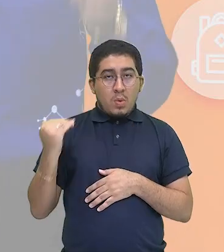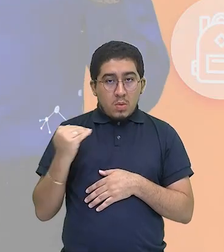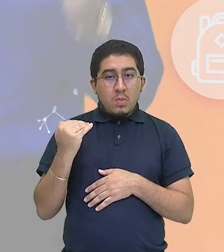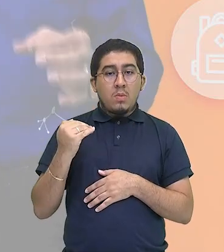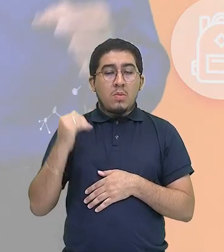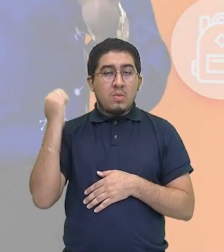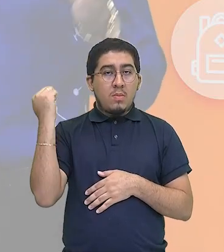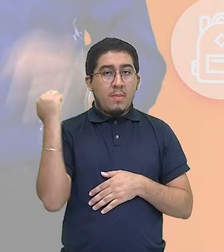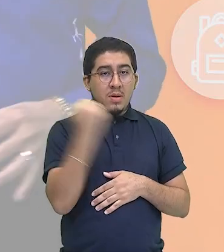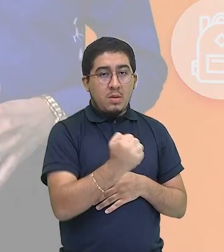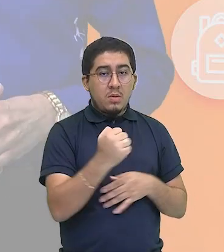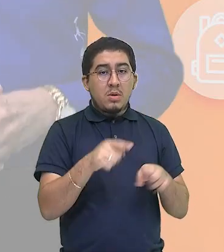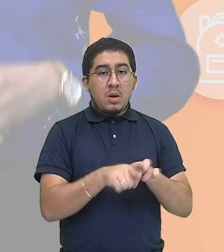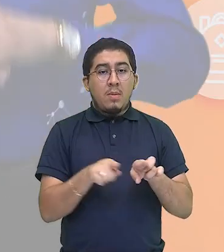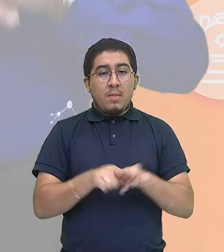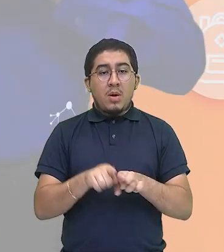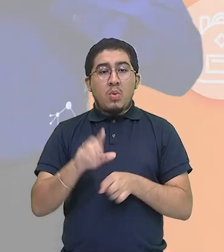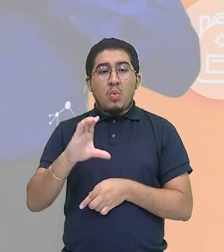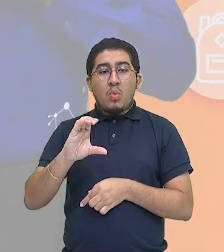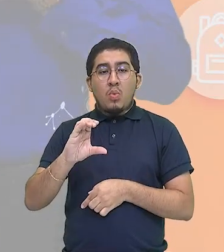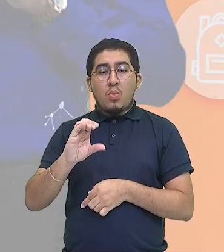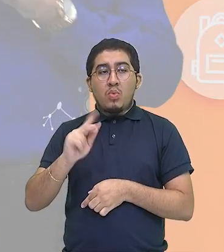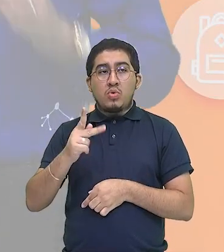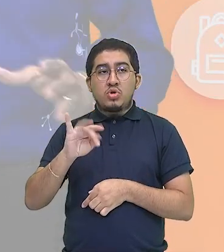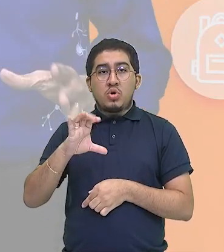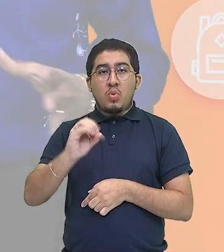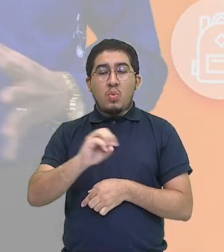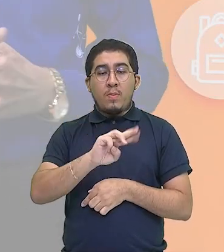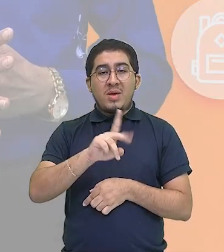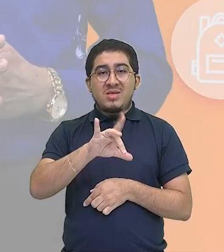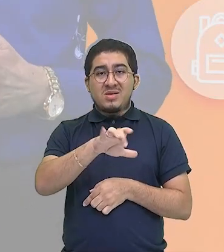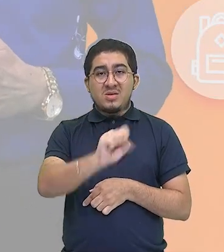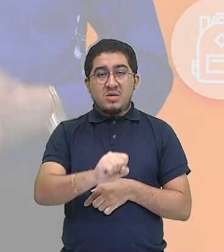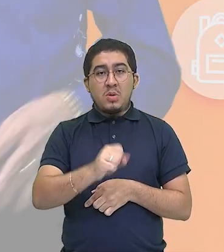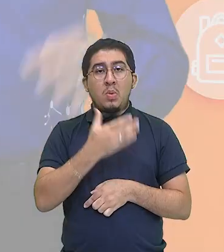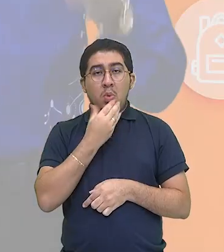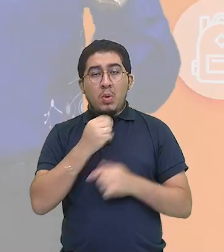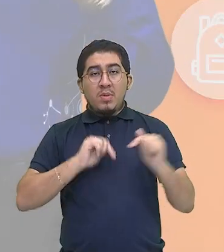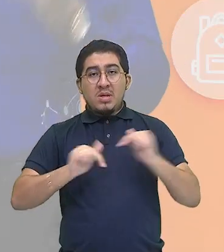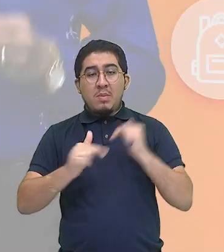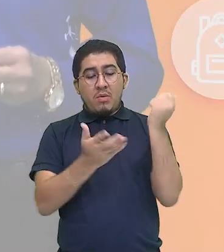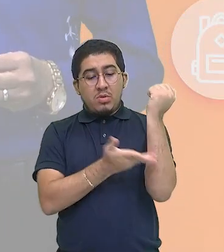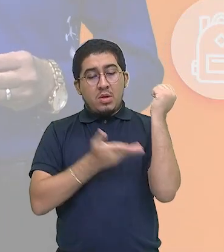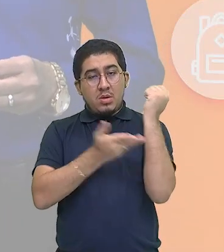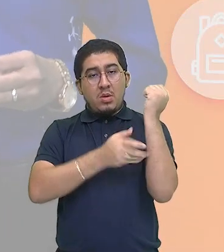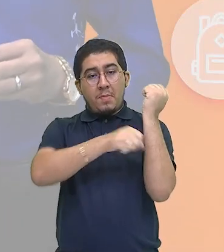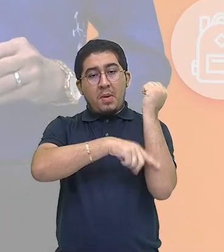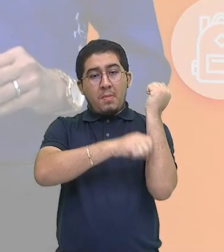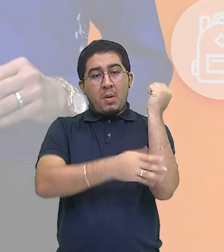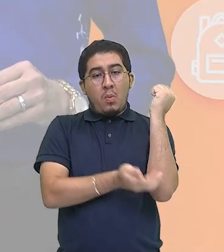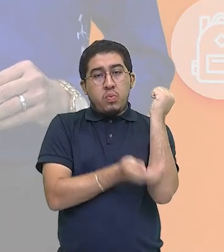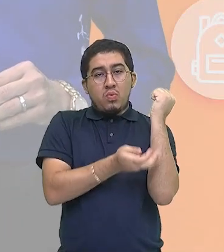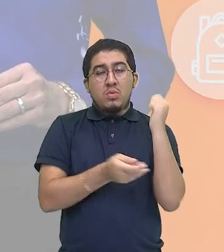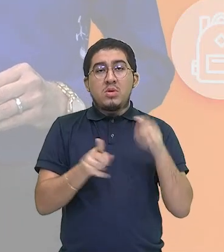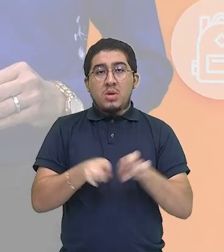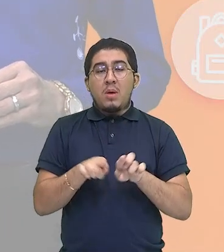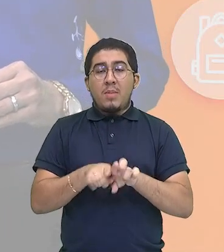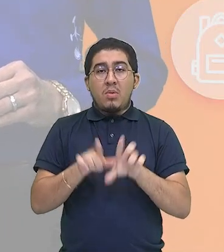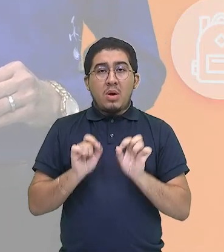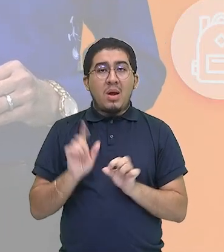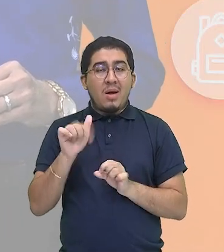seringueiro Chico Mendes, que são exemplos da reação e da violência com que